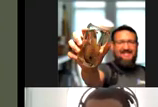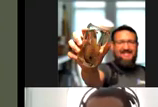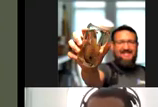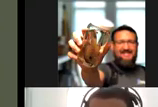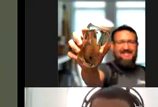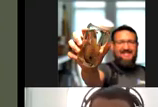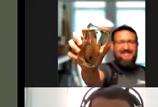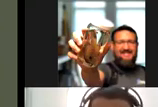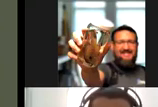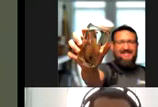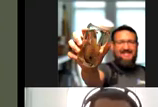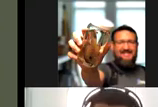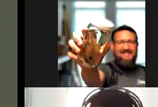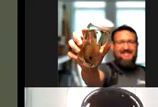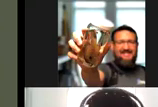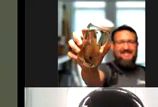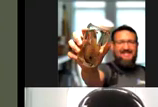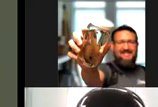estar simplificando a realidade.